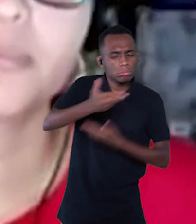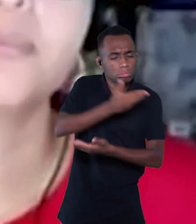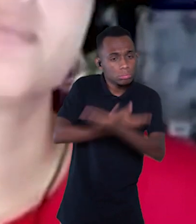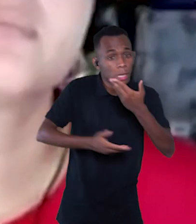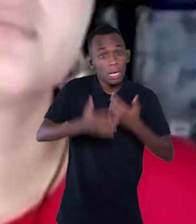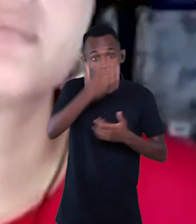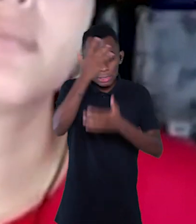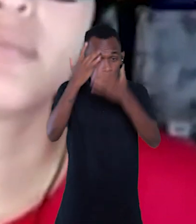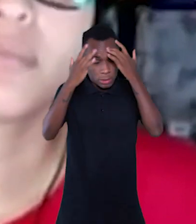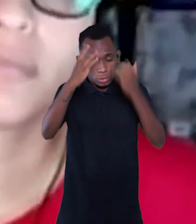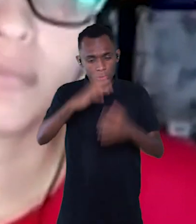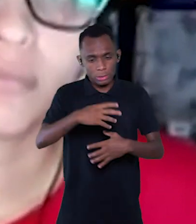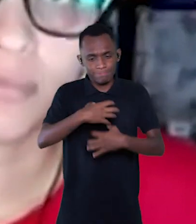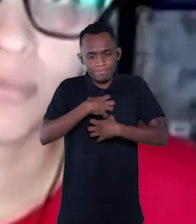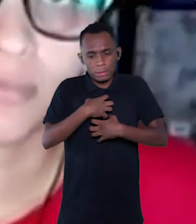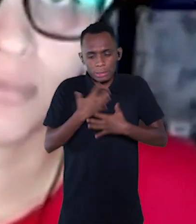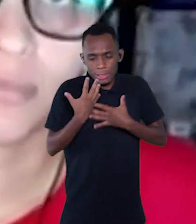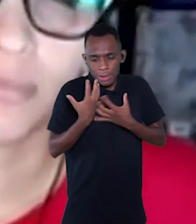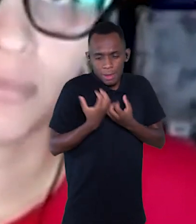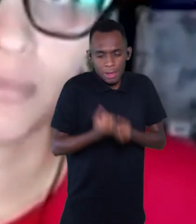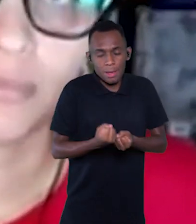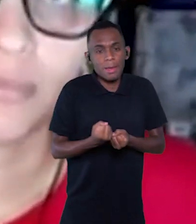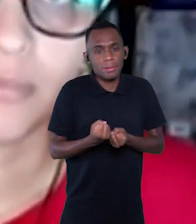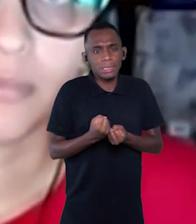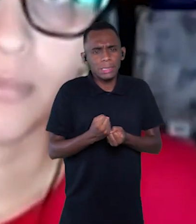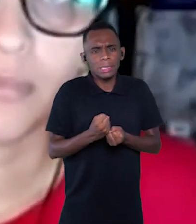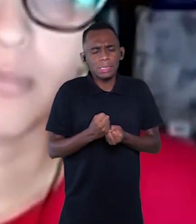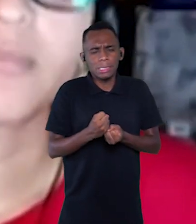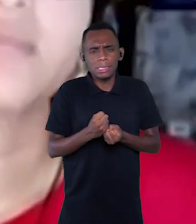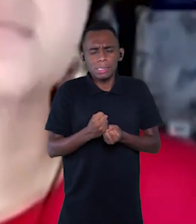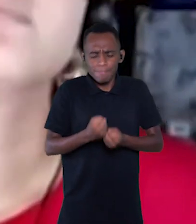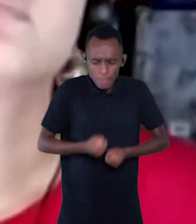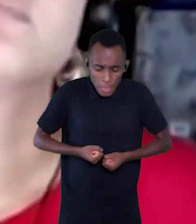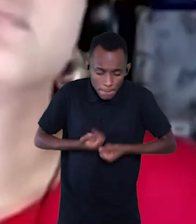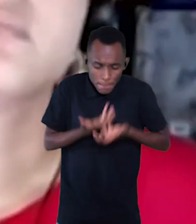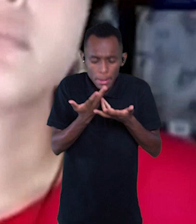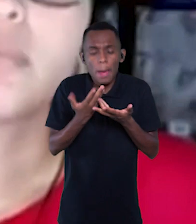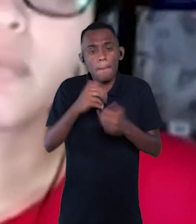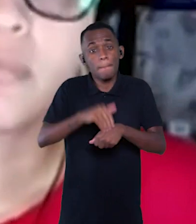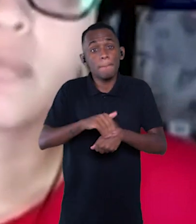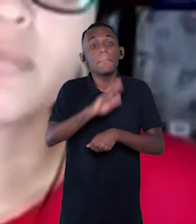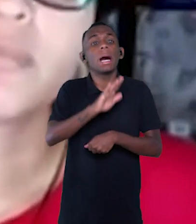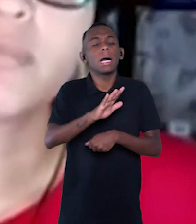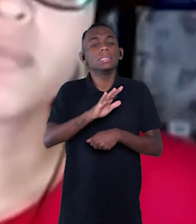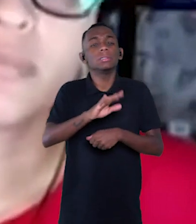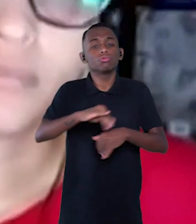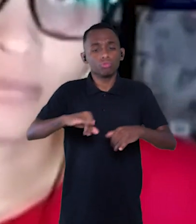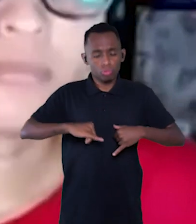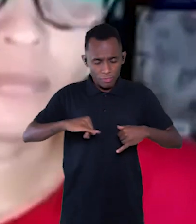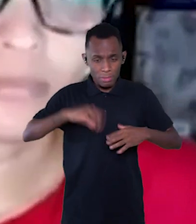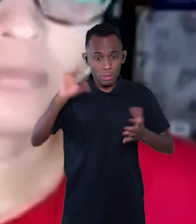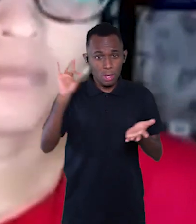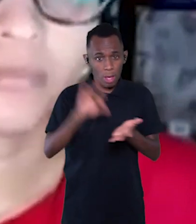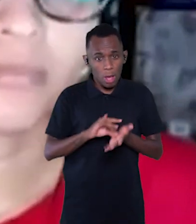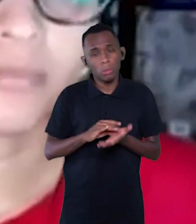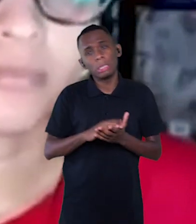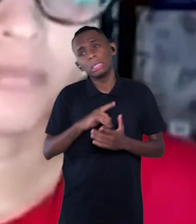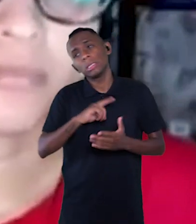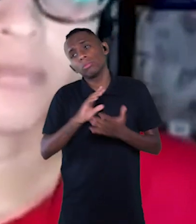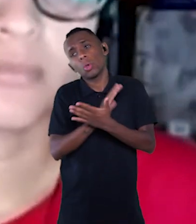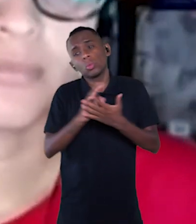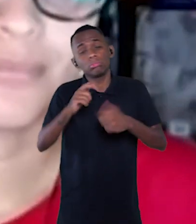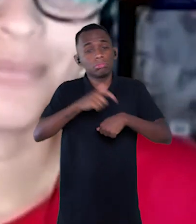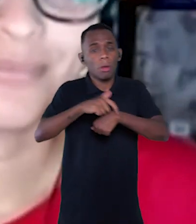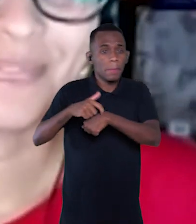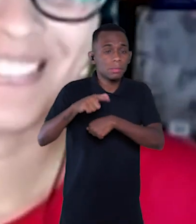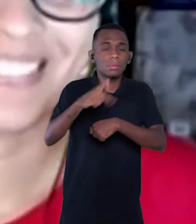acolhidas e sentem mais confiança em trazer para você o real problema que ela tem, né? Tem momentos ali